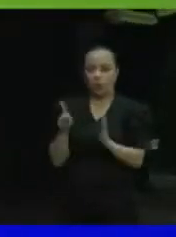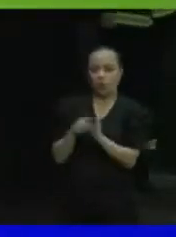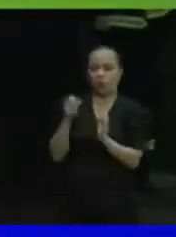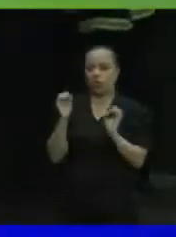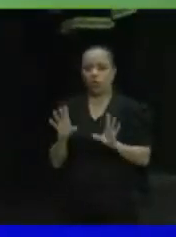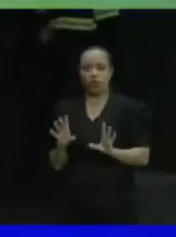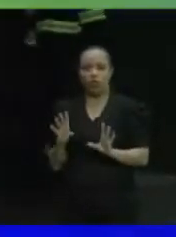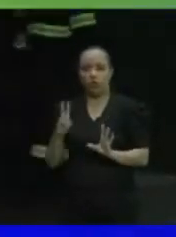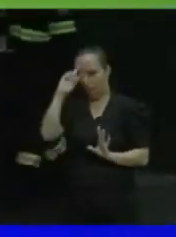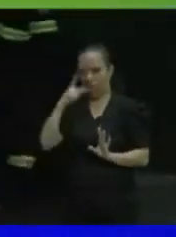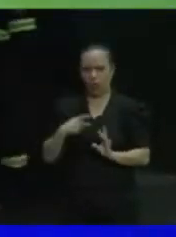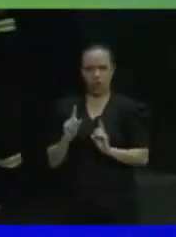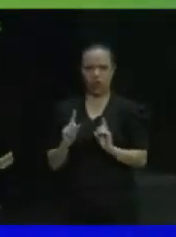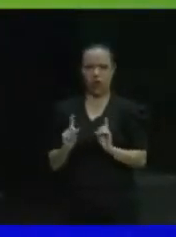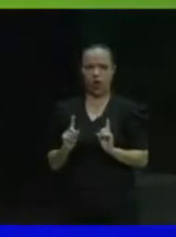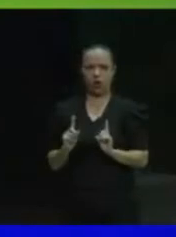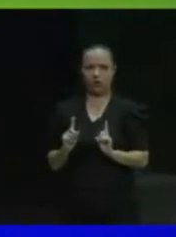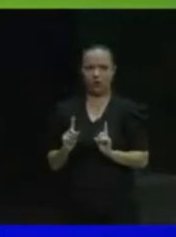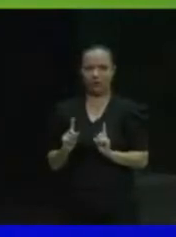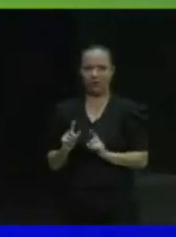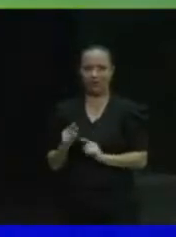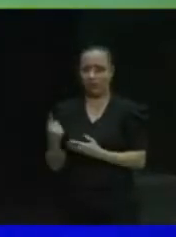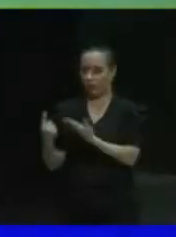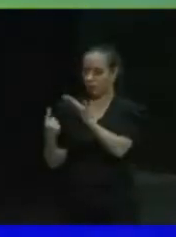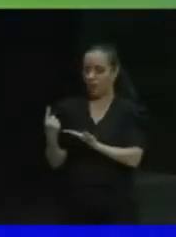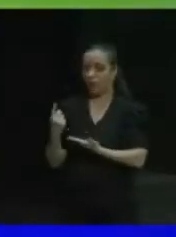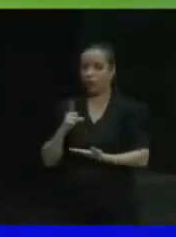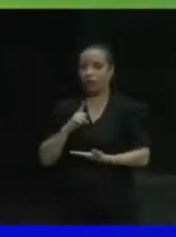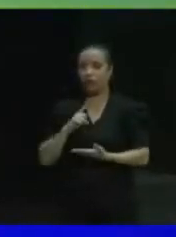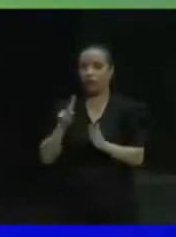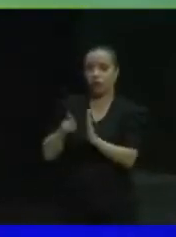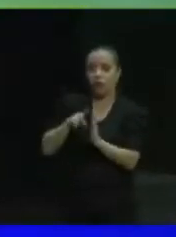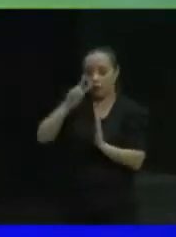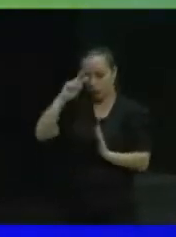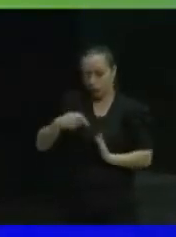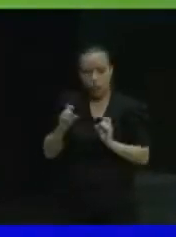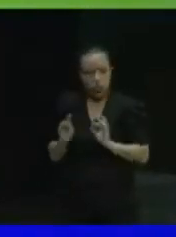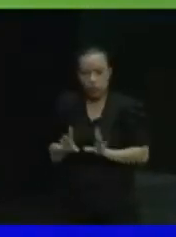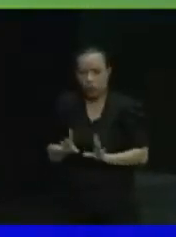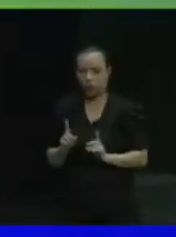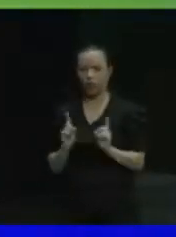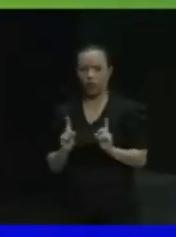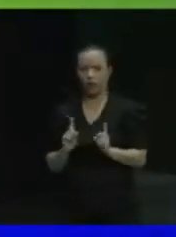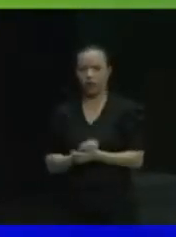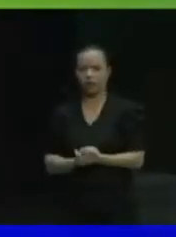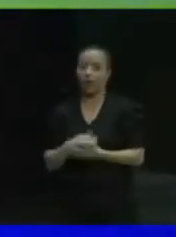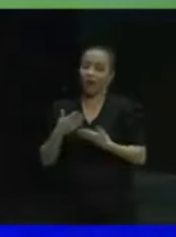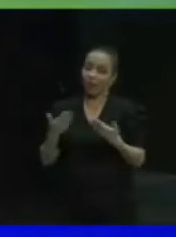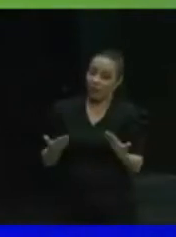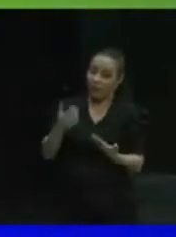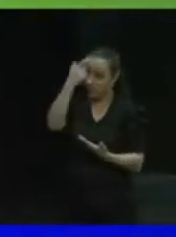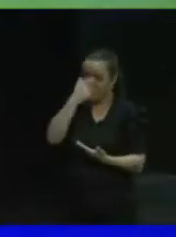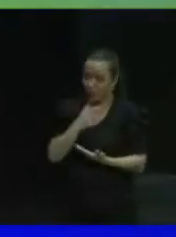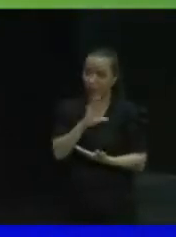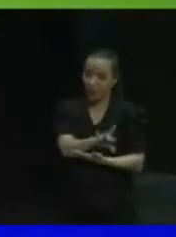mesmo. Ninguém existe só para si mesmo. Para isso, resolvi entrar na